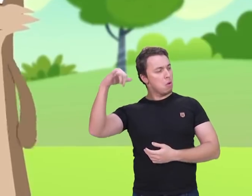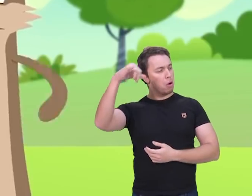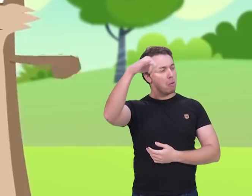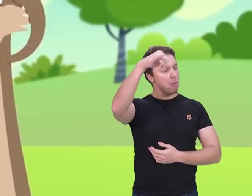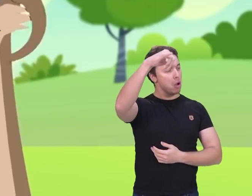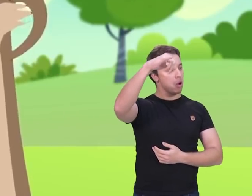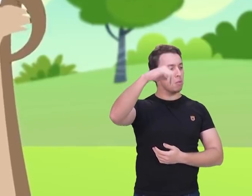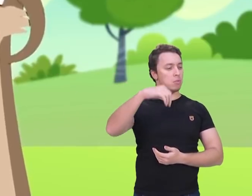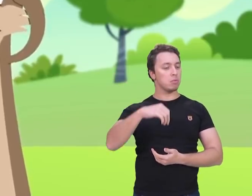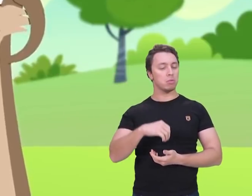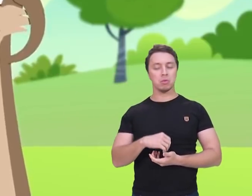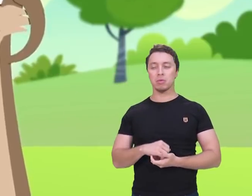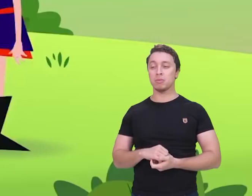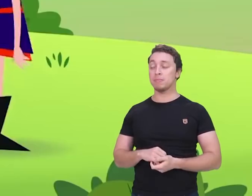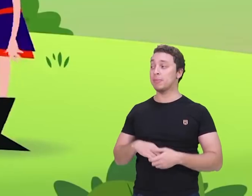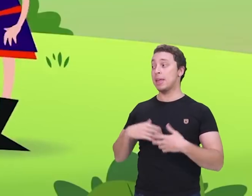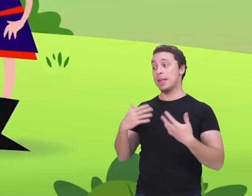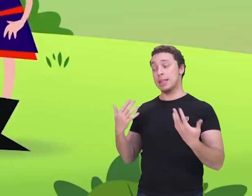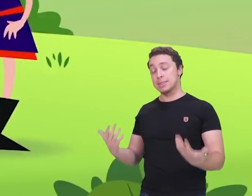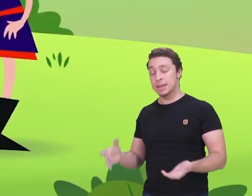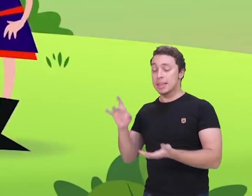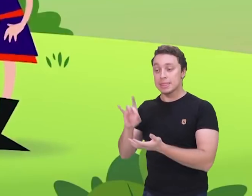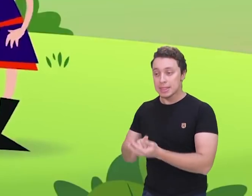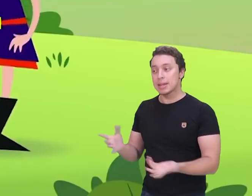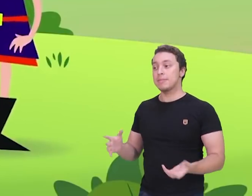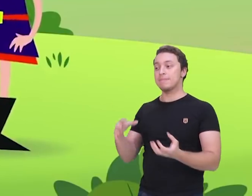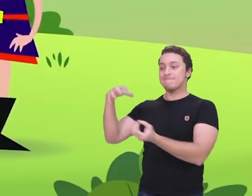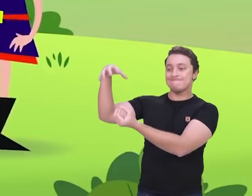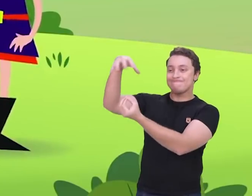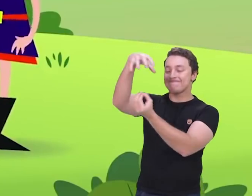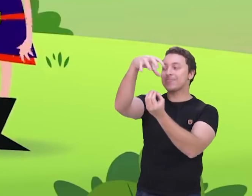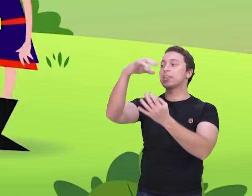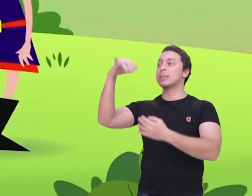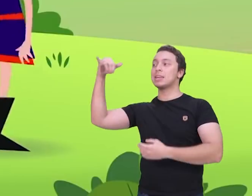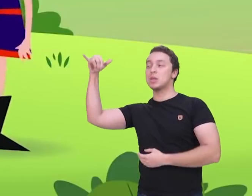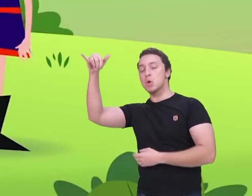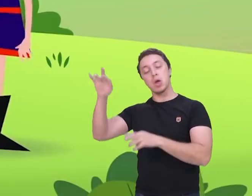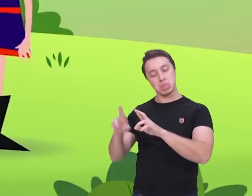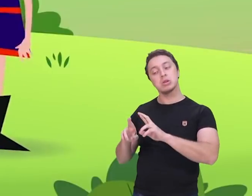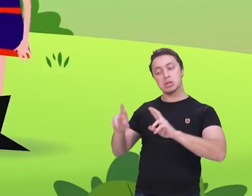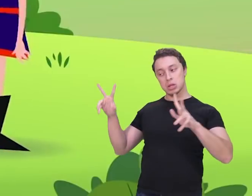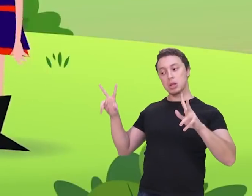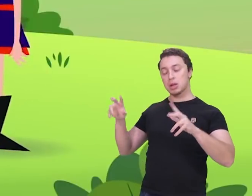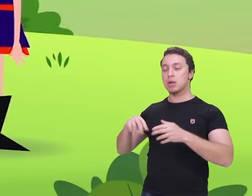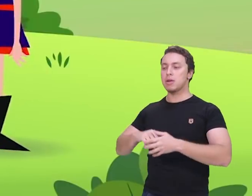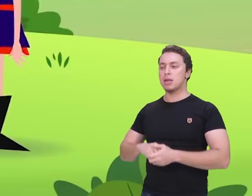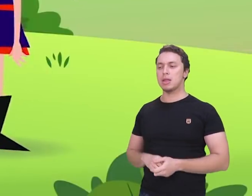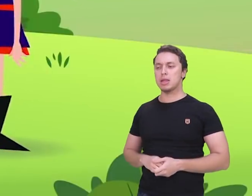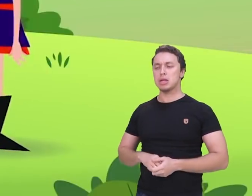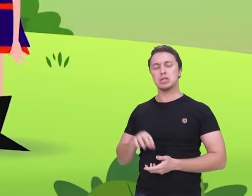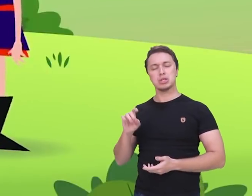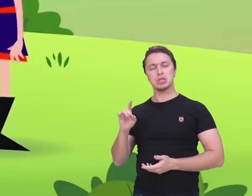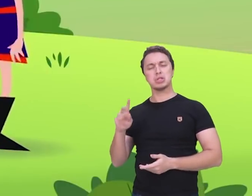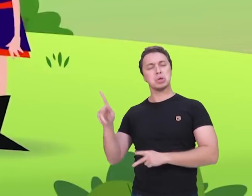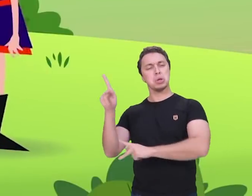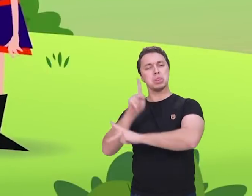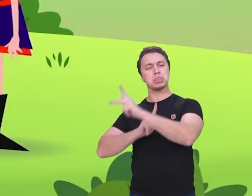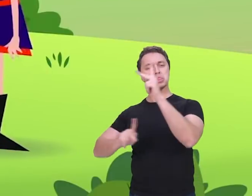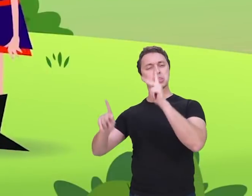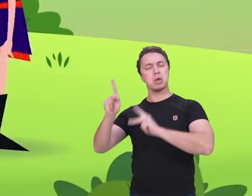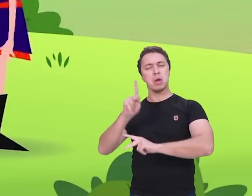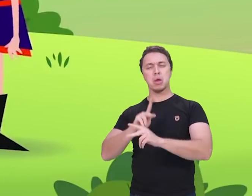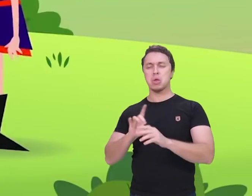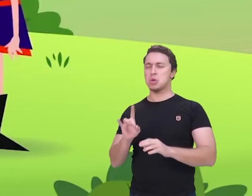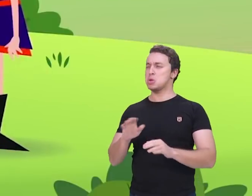avião. É que, na verdade, o balão é diferente do avião, Júpiter. Será que ele só precisa de vento